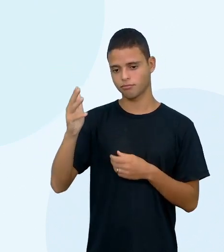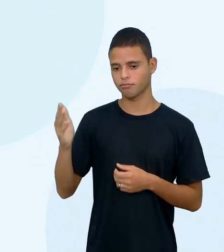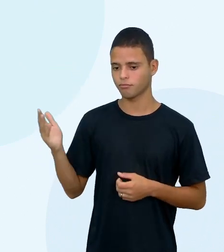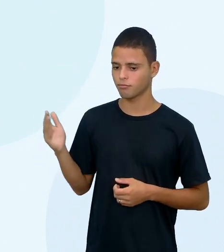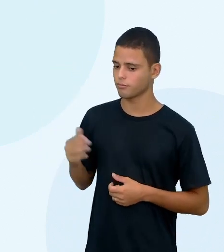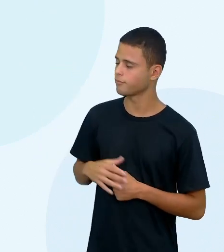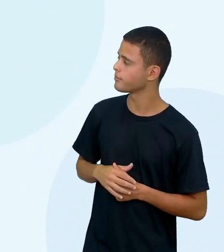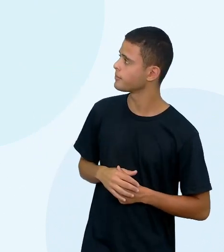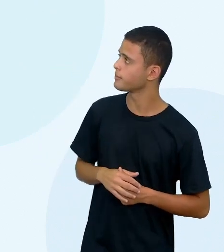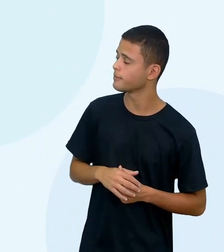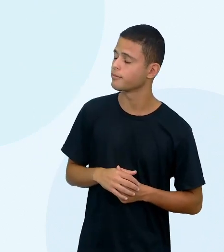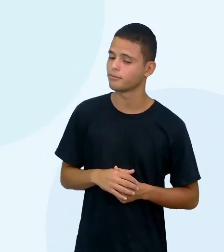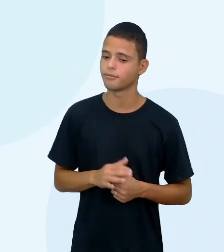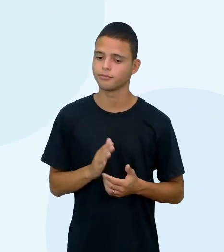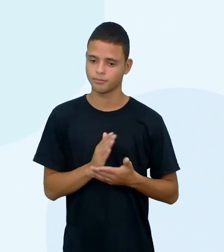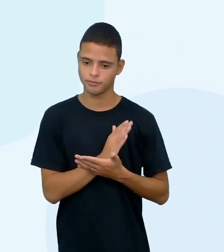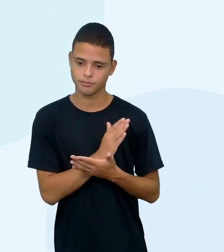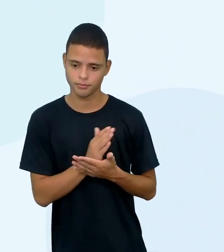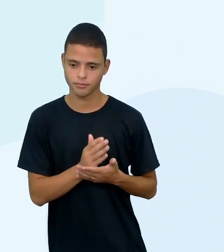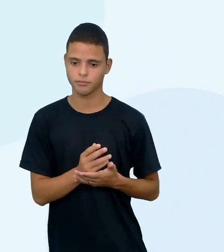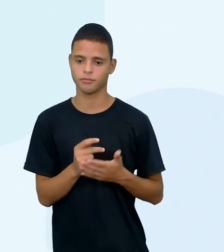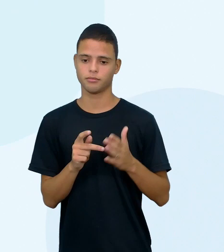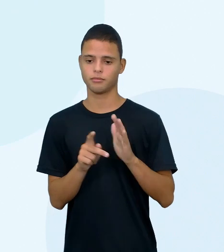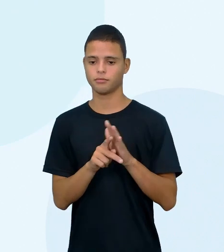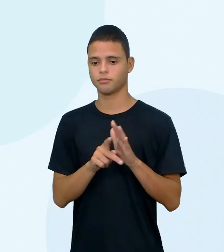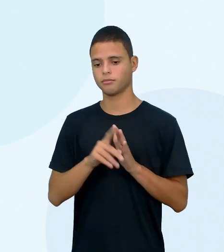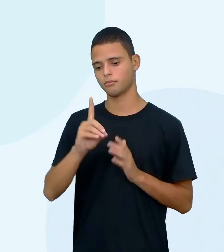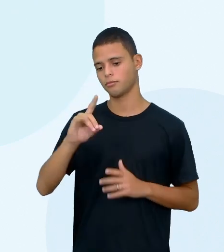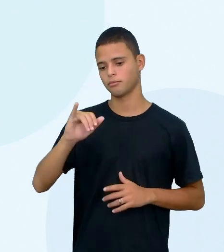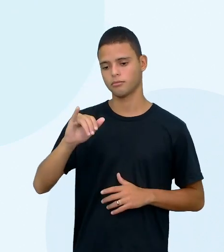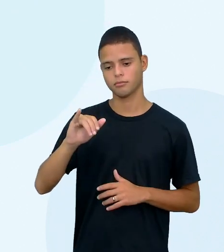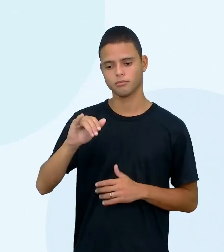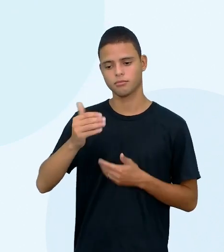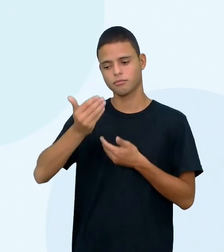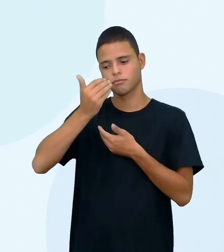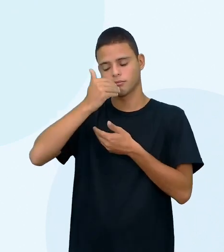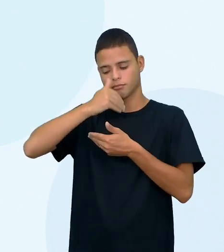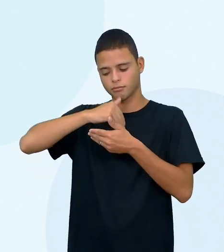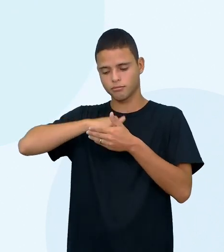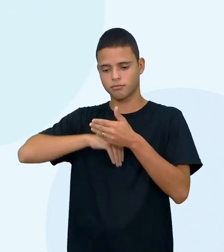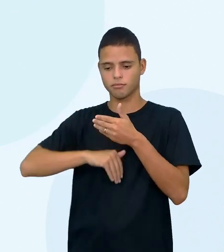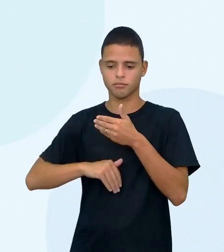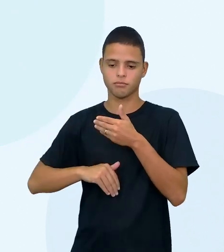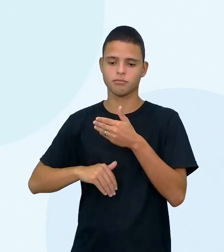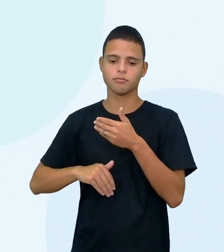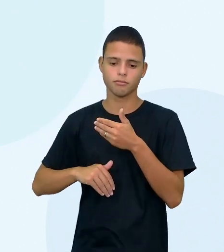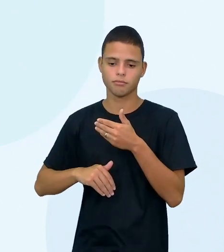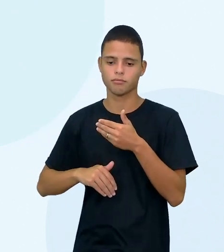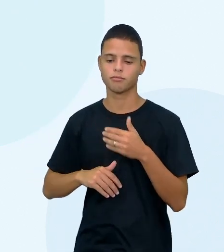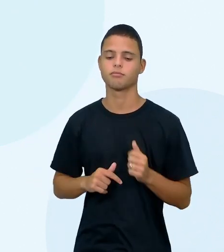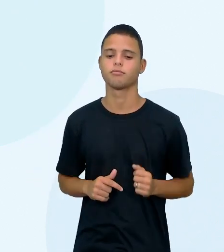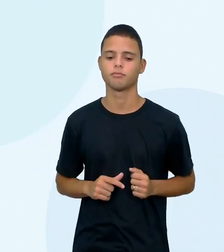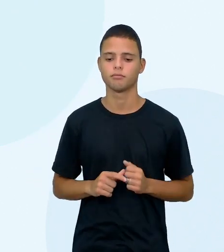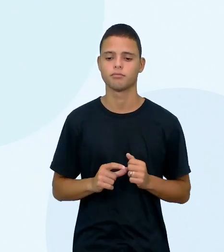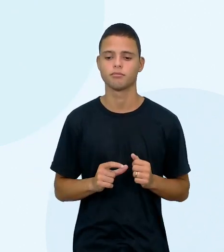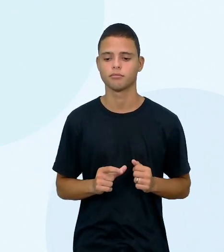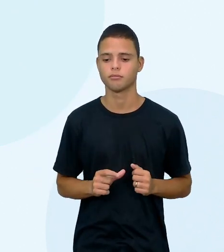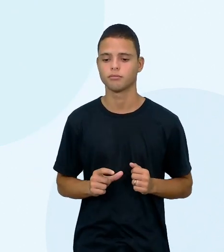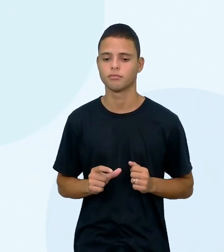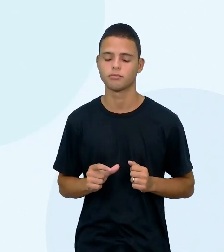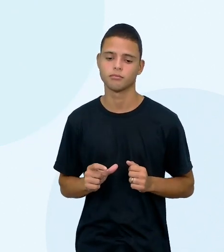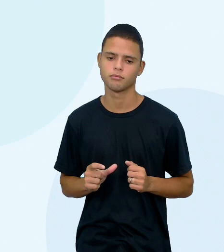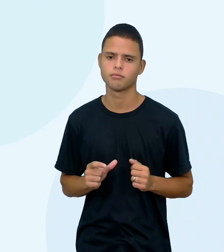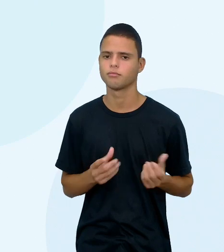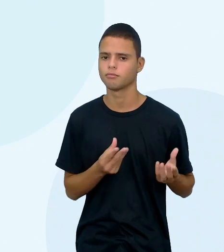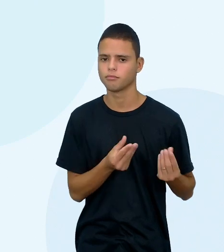fora das células, em uma cavidade digestiva, ou, né, agora também a gente pode chamar de uma cavidade digestória. E aí, gente,